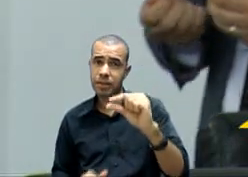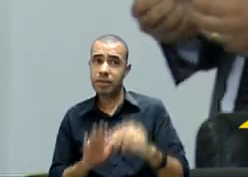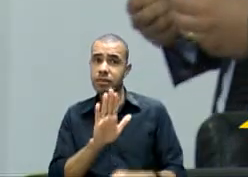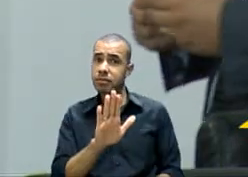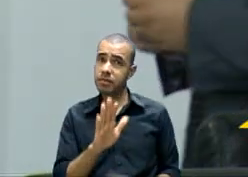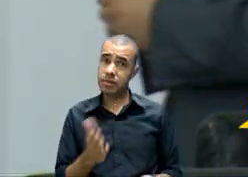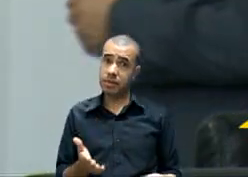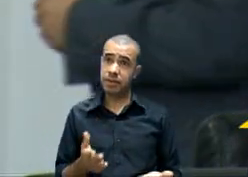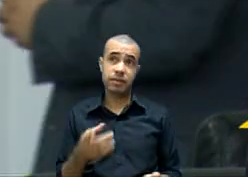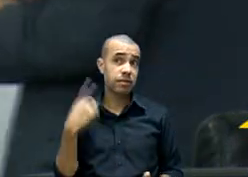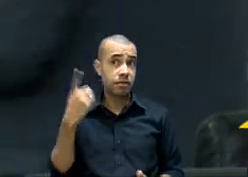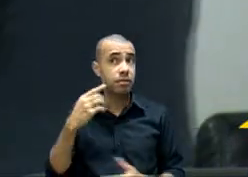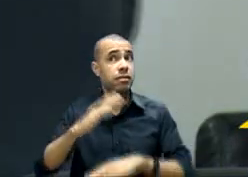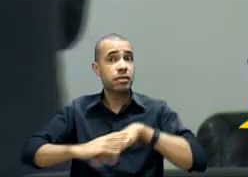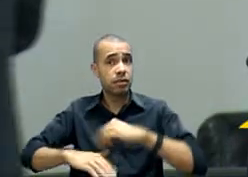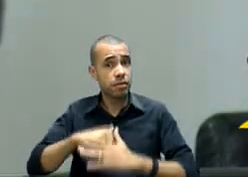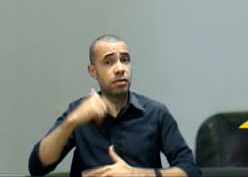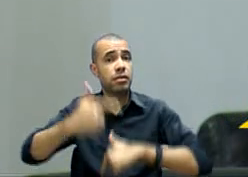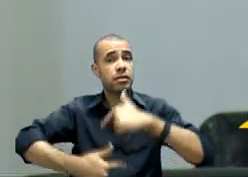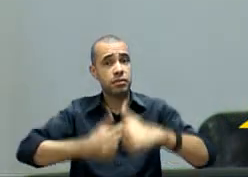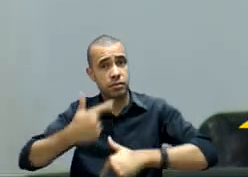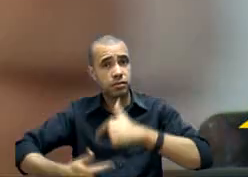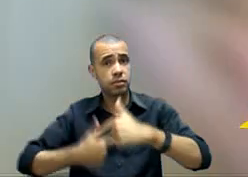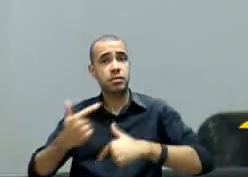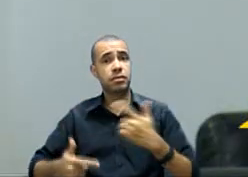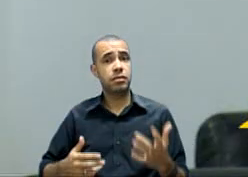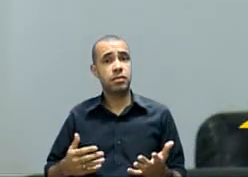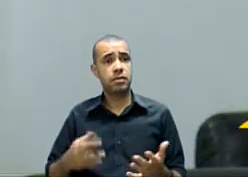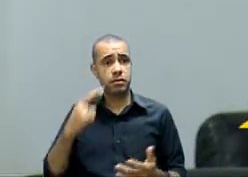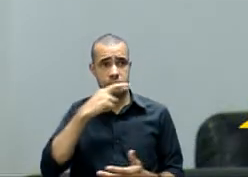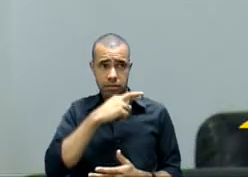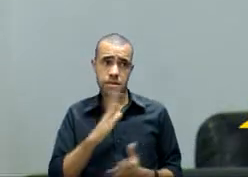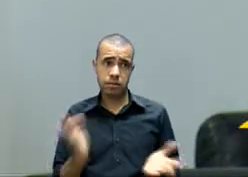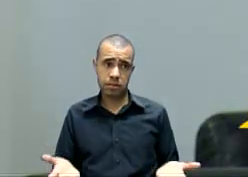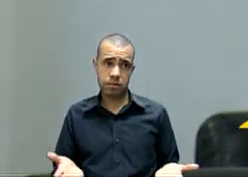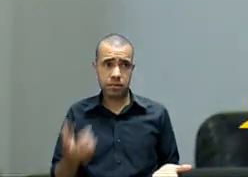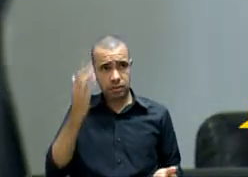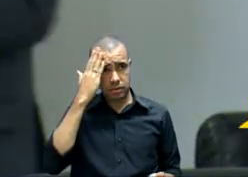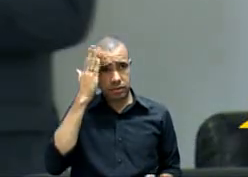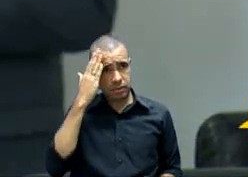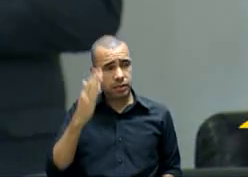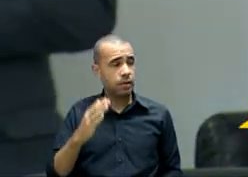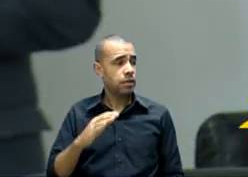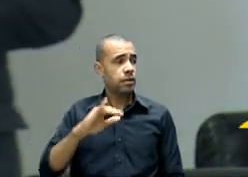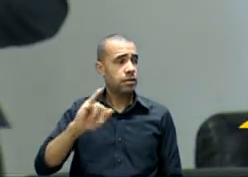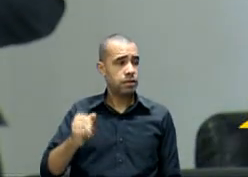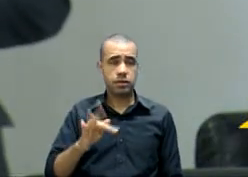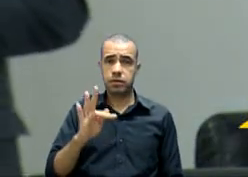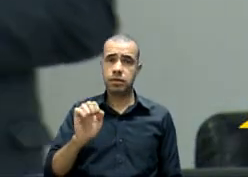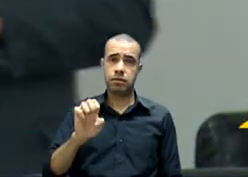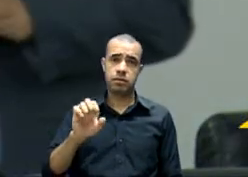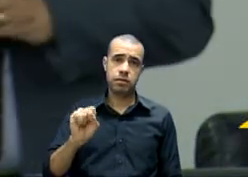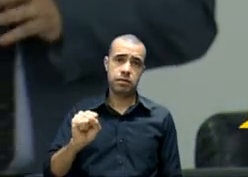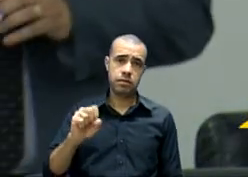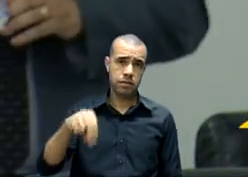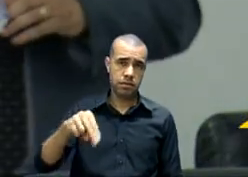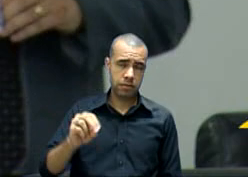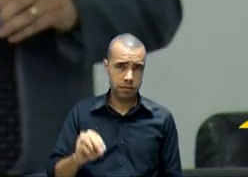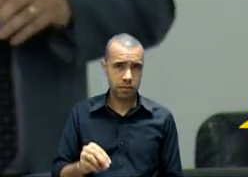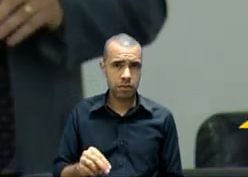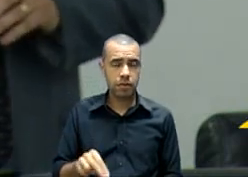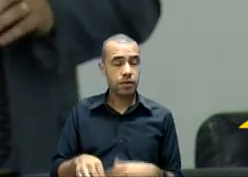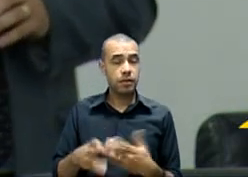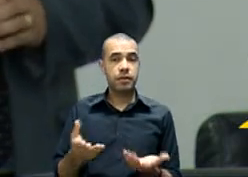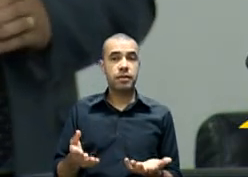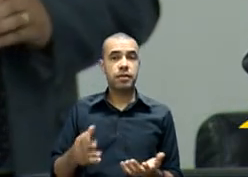aqui, eles trabalham, como já foi falado aqui pelo vereador Manga. Deputado Jefferson, Vitor Lipe, o Guerrite, têm trabalhado muito